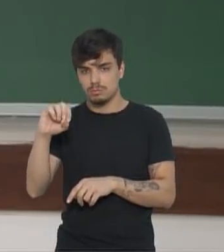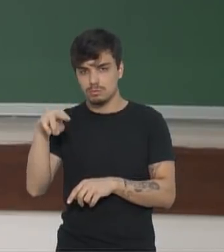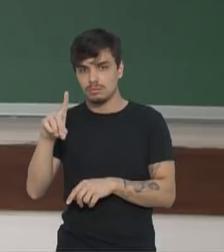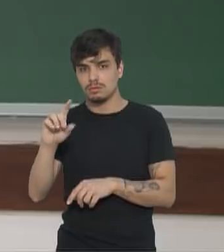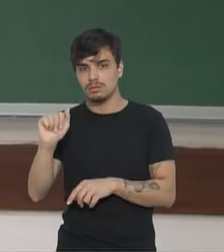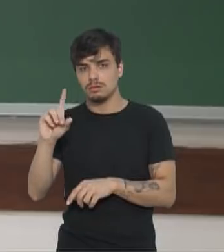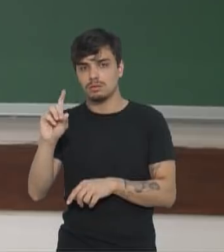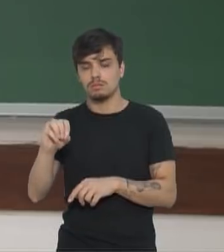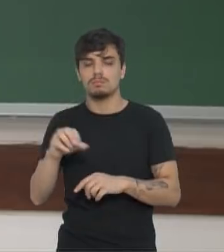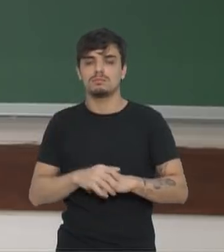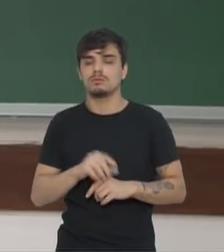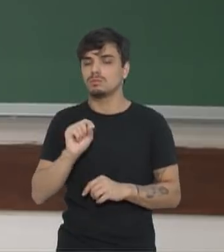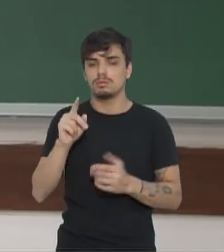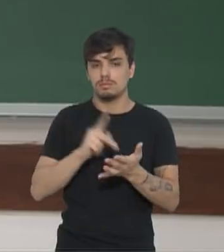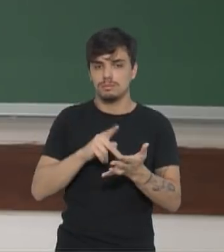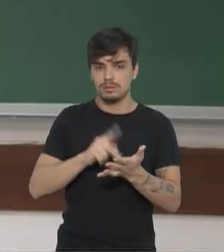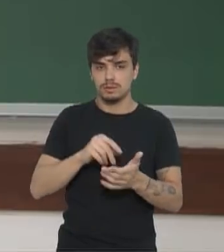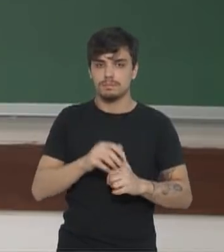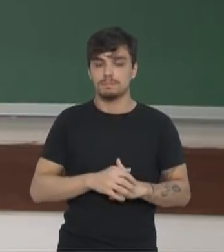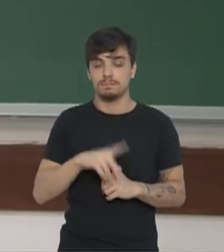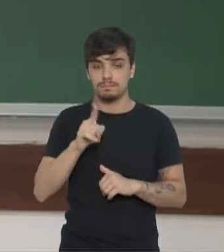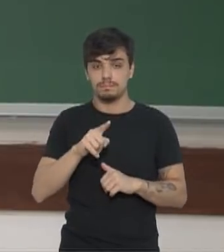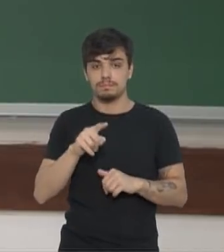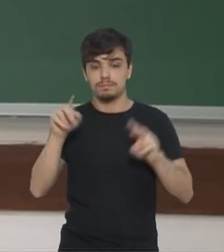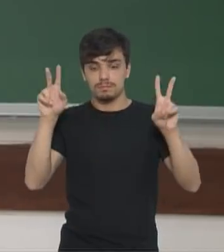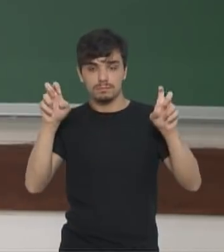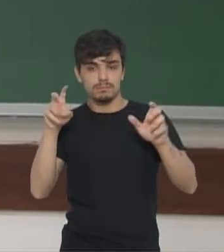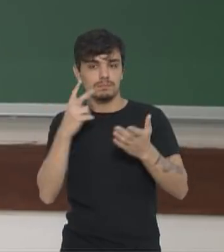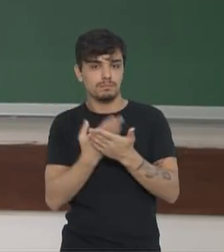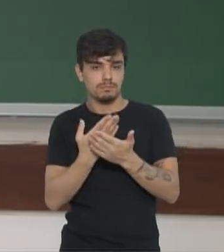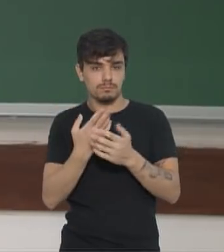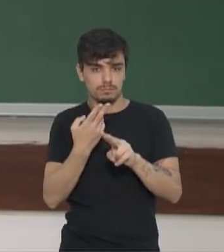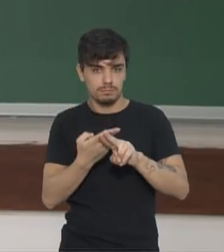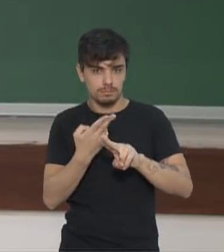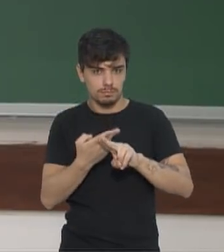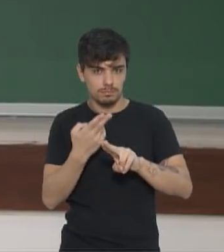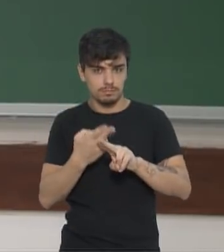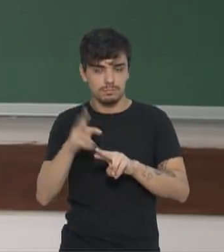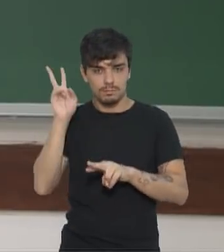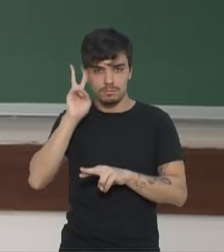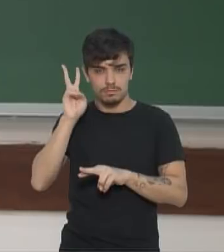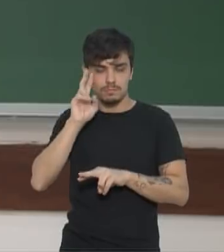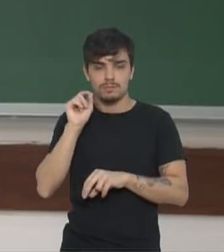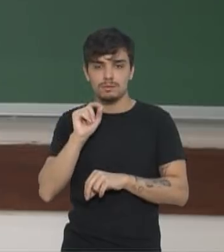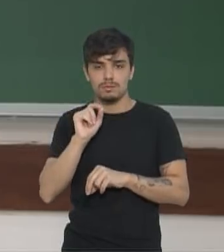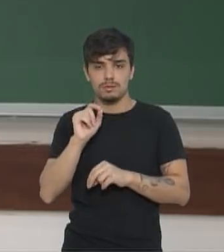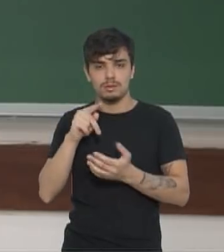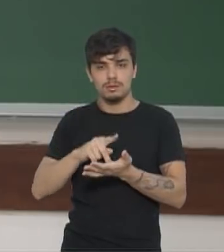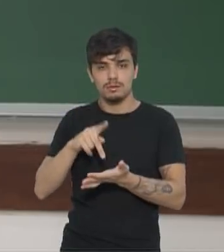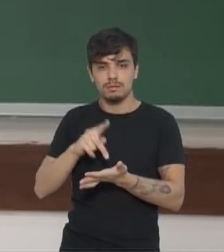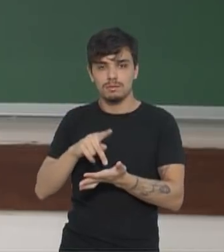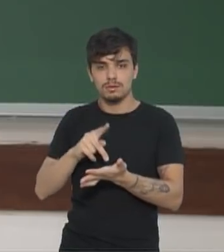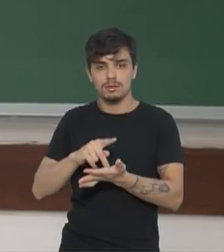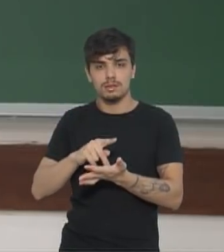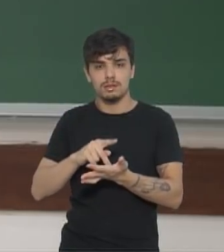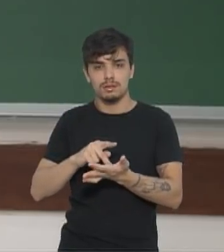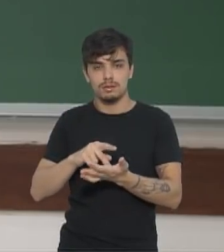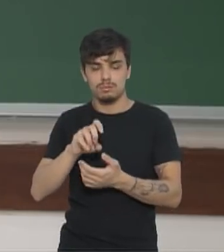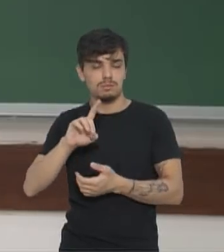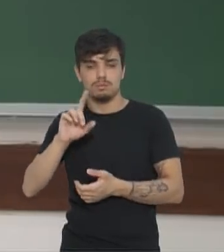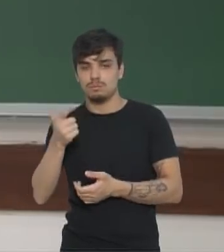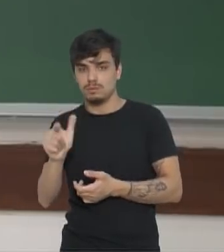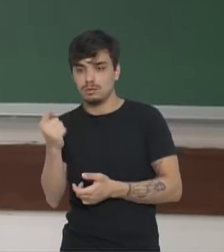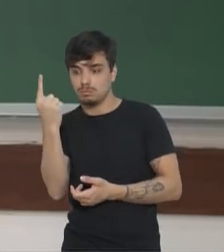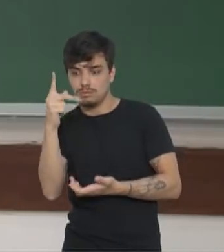é verdade? O que não é verdade? São o termo que nós utilizamos na história, verdades absolutas, as verdades. Não existe uma